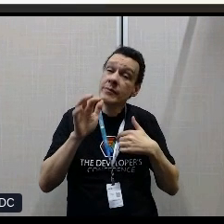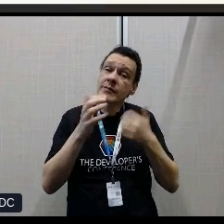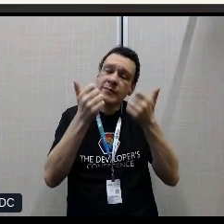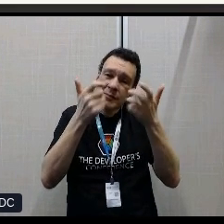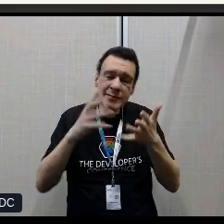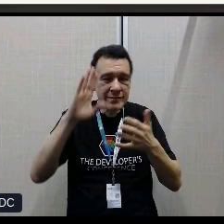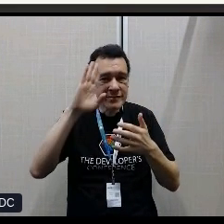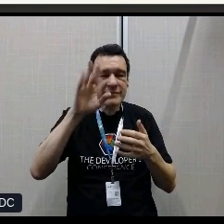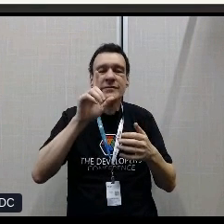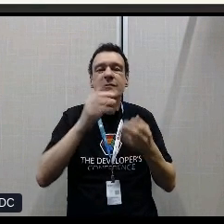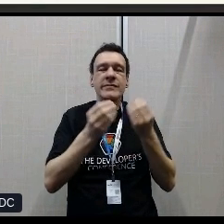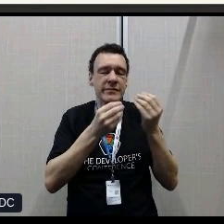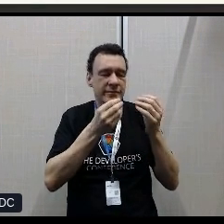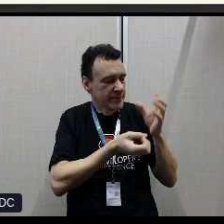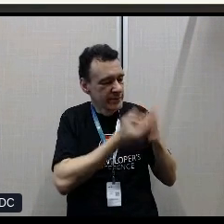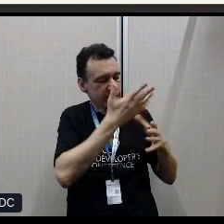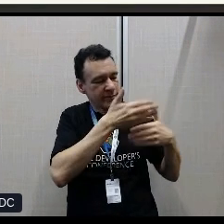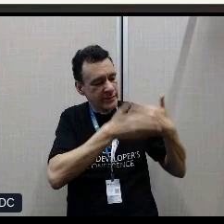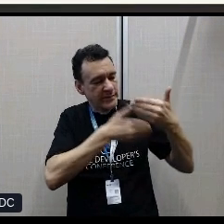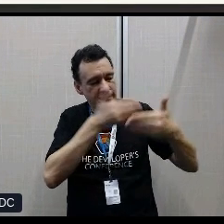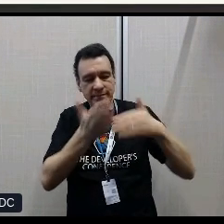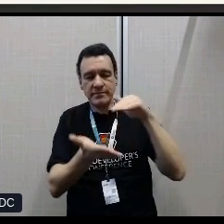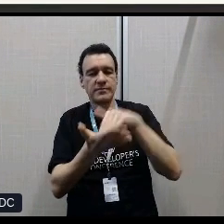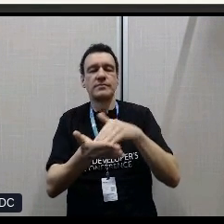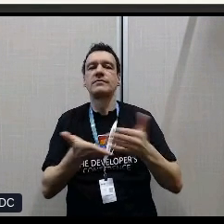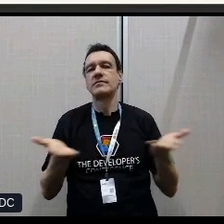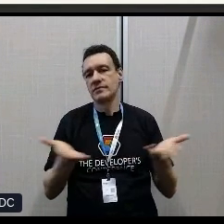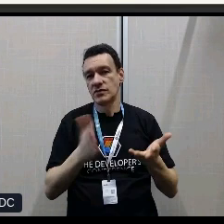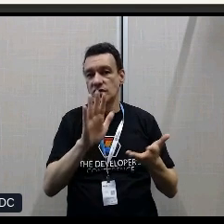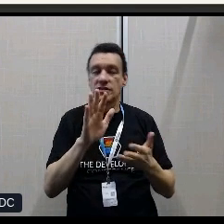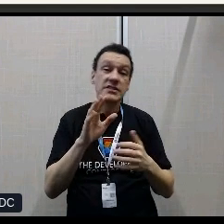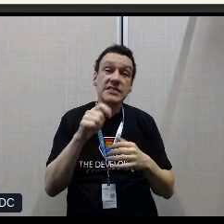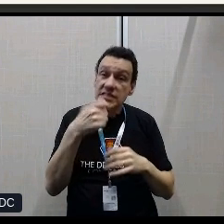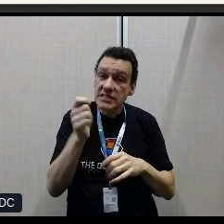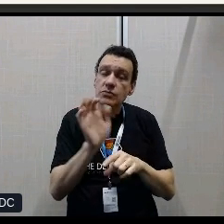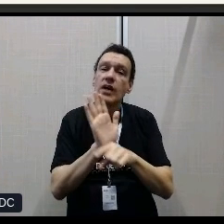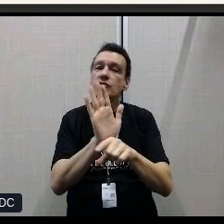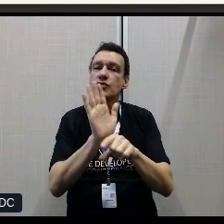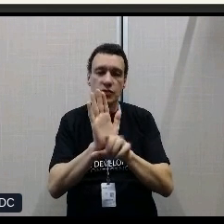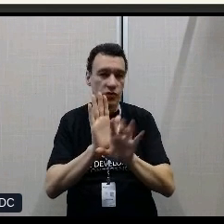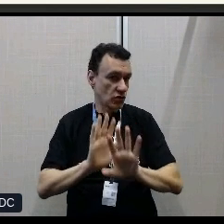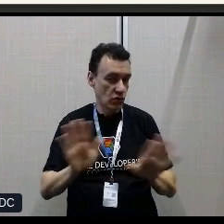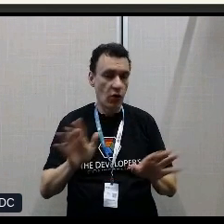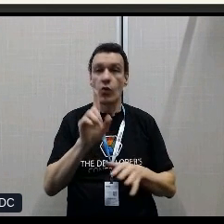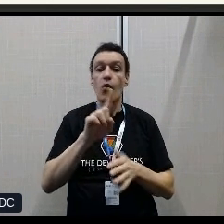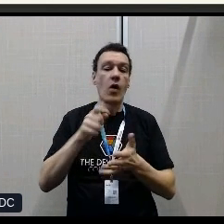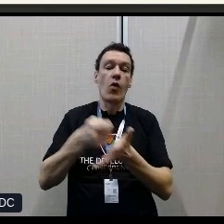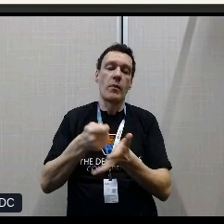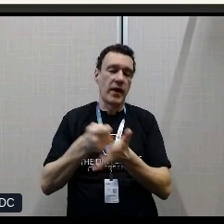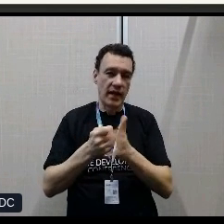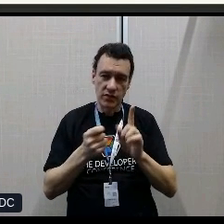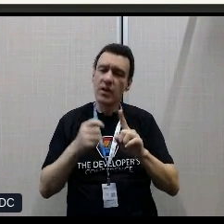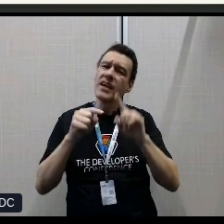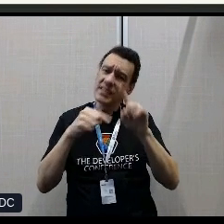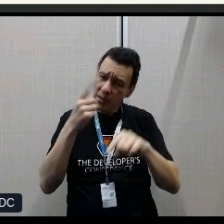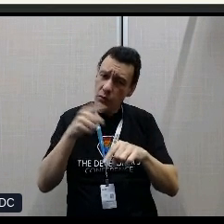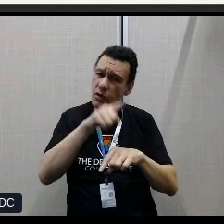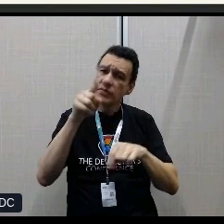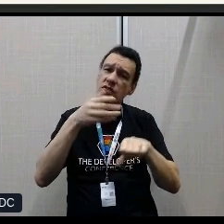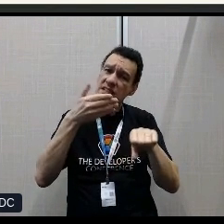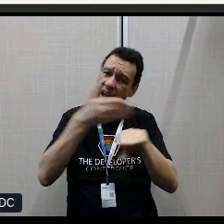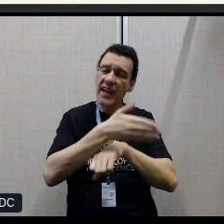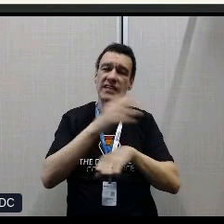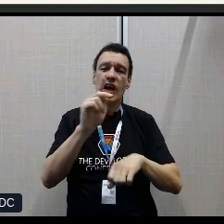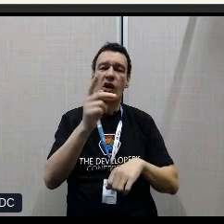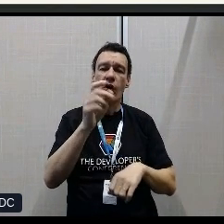aqui. E, novamente, é apenas um guia para direcionar e auxiliar, mas uma verdade absoluta. Acessem